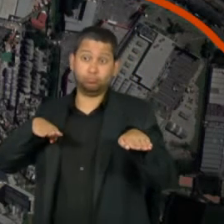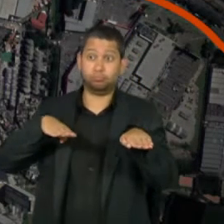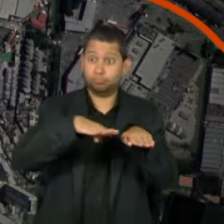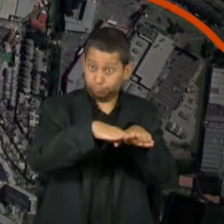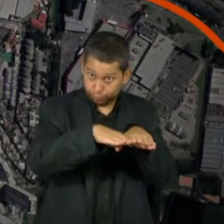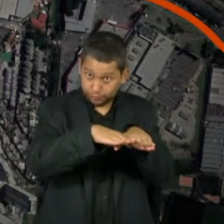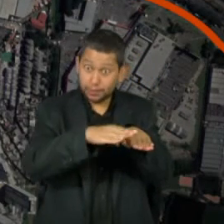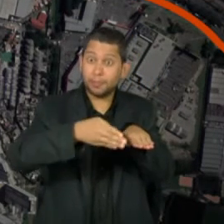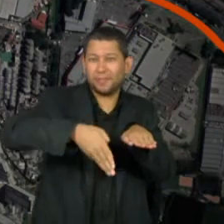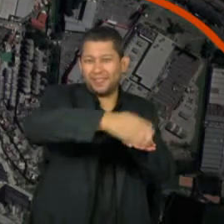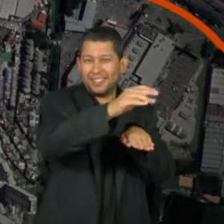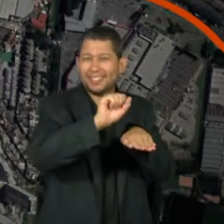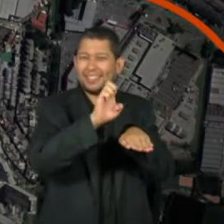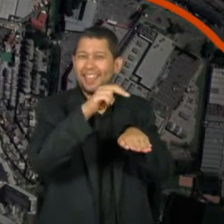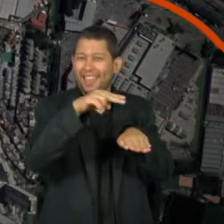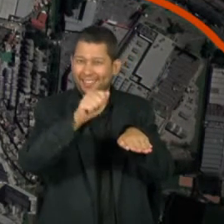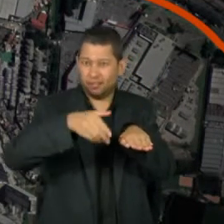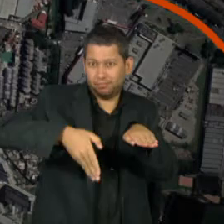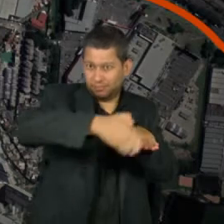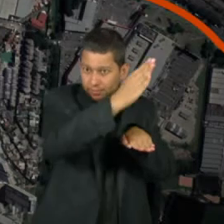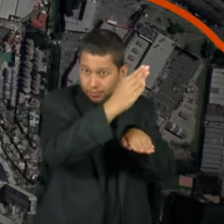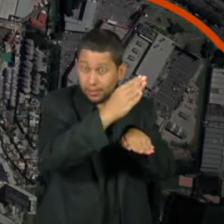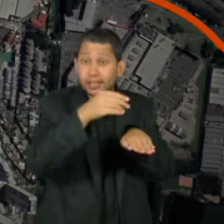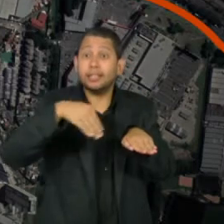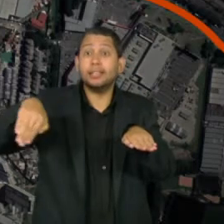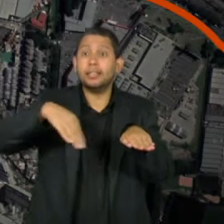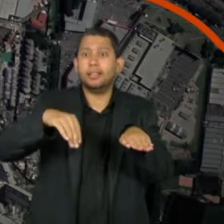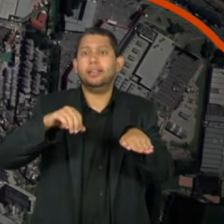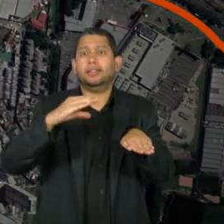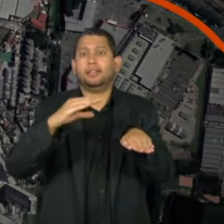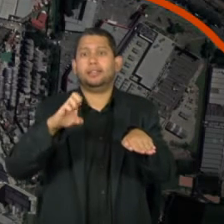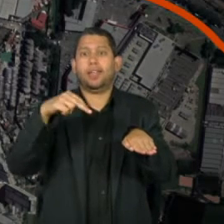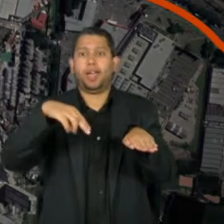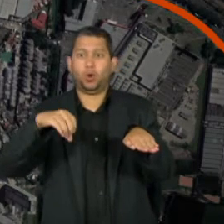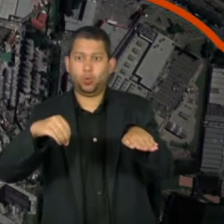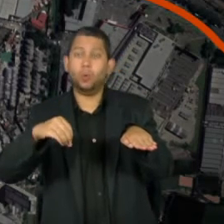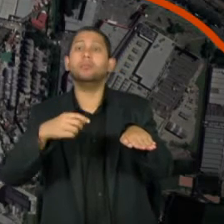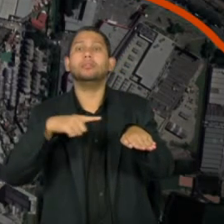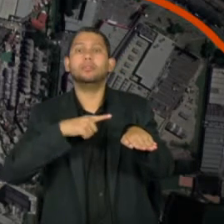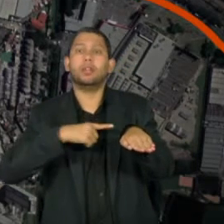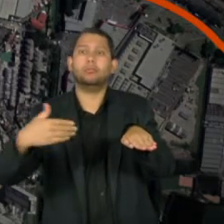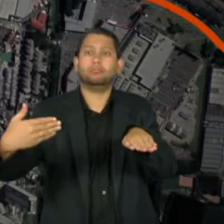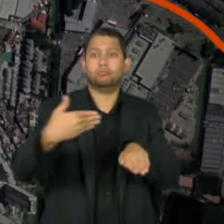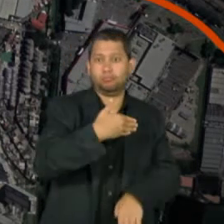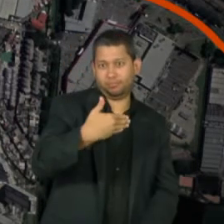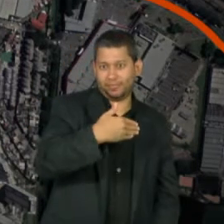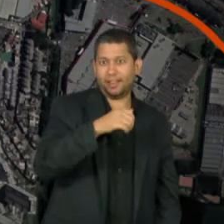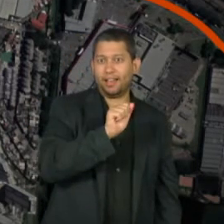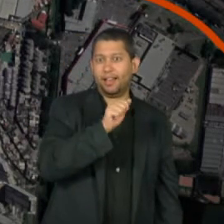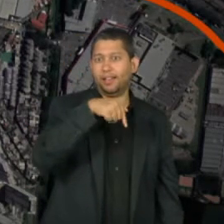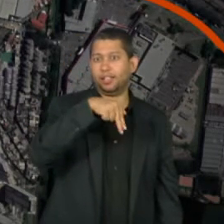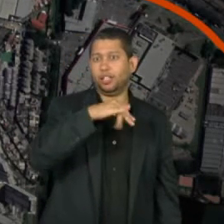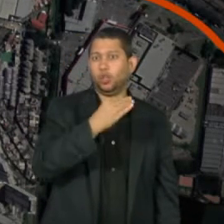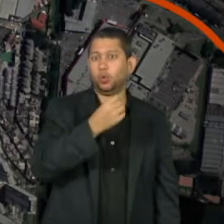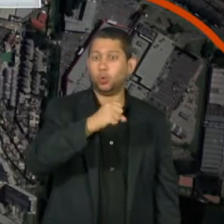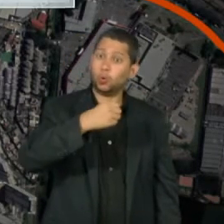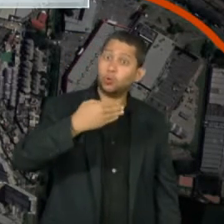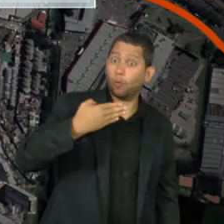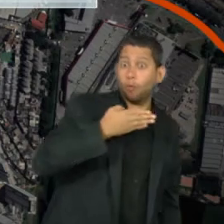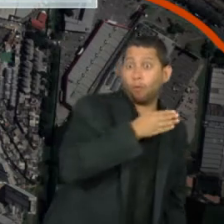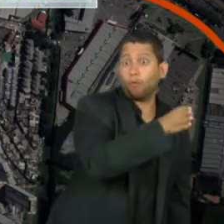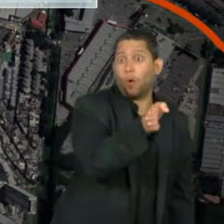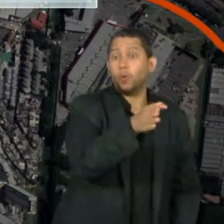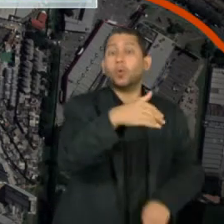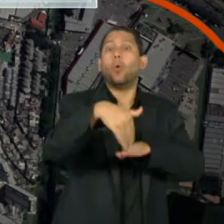rodovia Ayrton Senna, entram na Rua Seno Sbrig, viram à esquerda na Rua Aquinos e retornam à Marginal pela